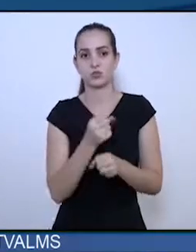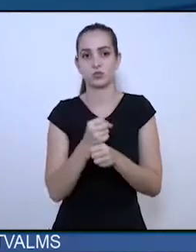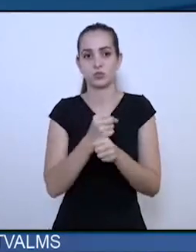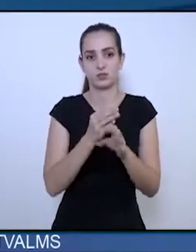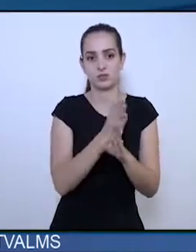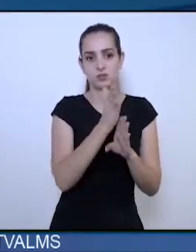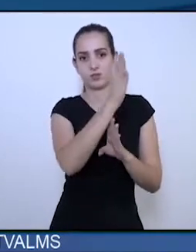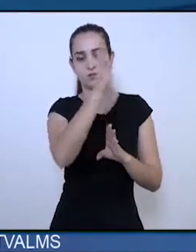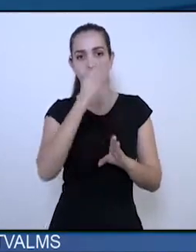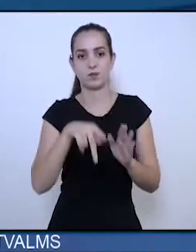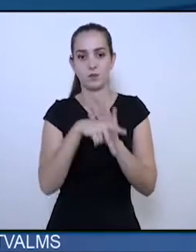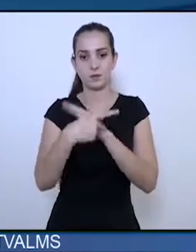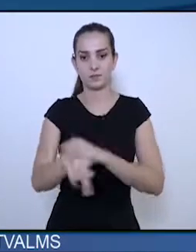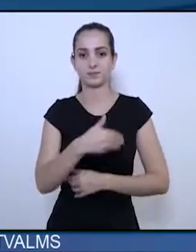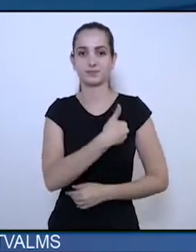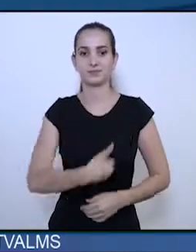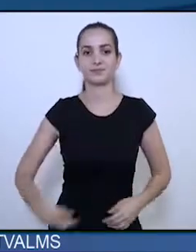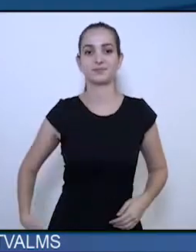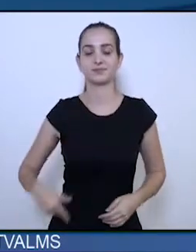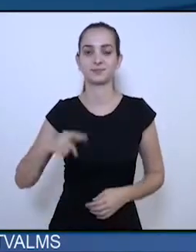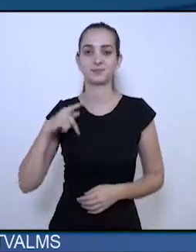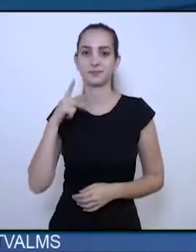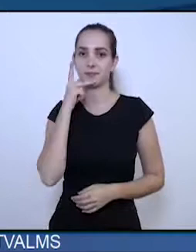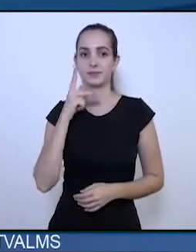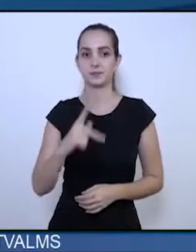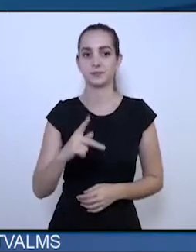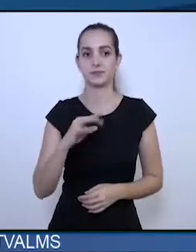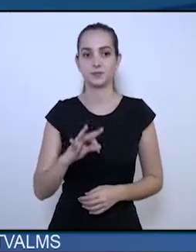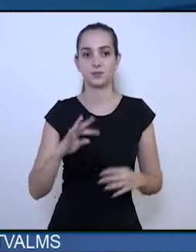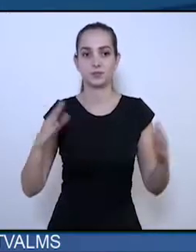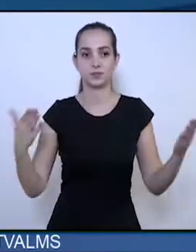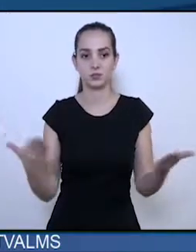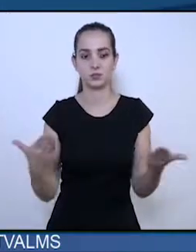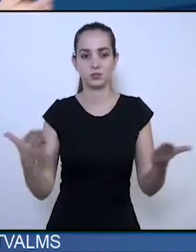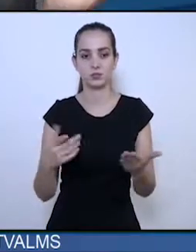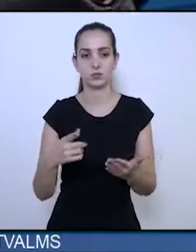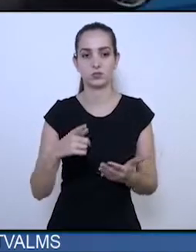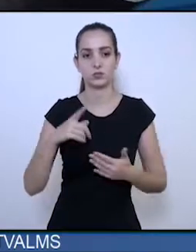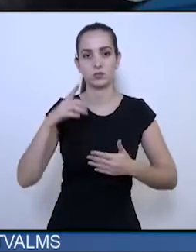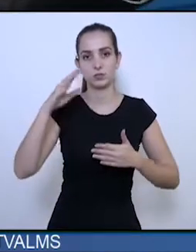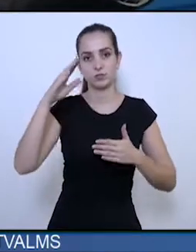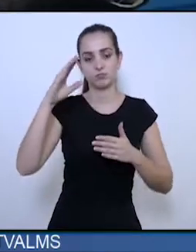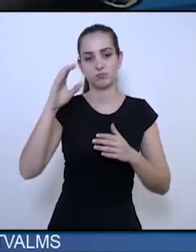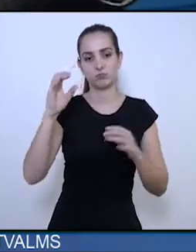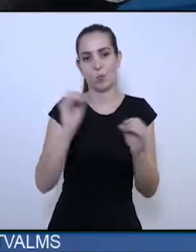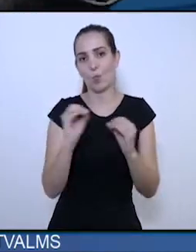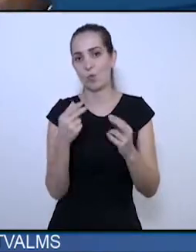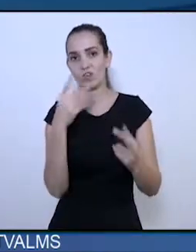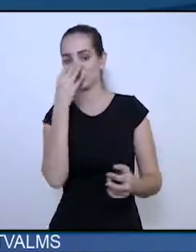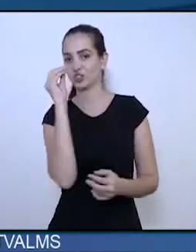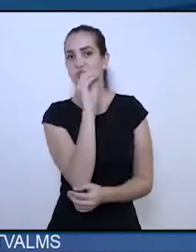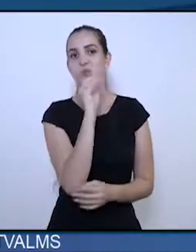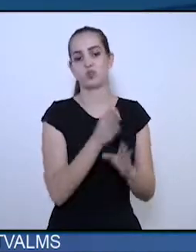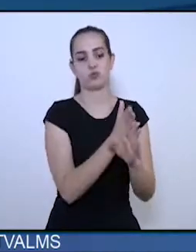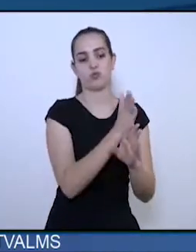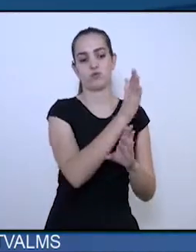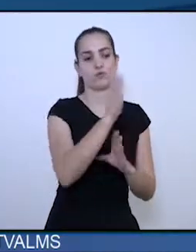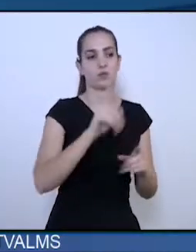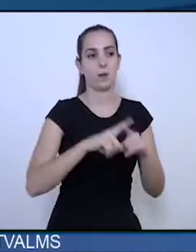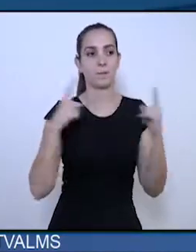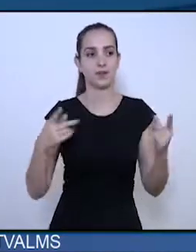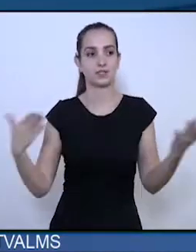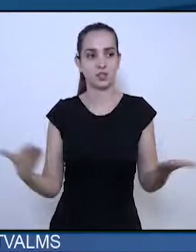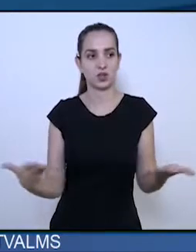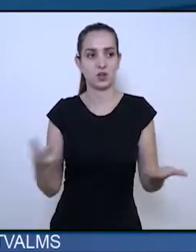pelo PT, que é o partido que tem uma credibilidade danada hoje, largou isso abandonado. Agora, Vossa Excelência dizer